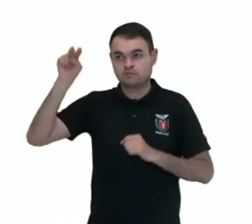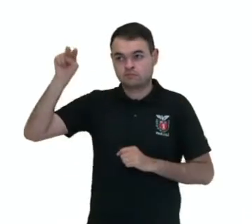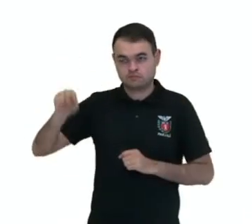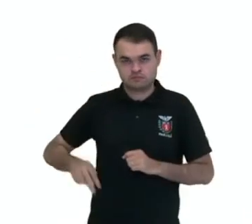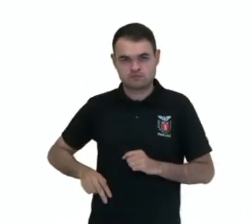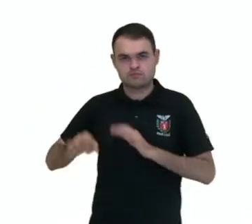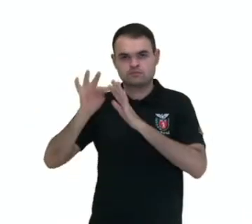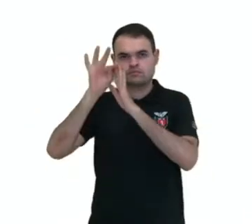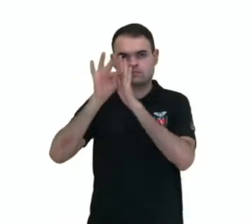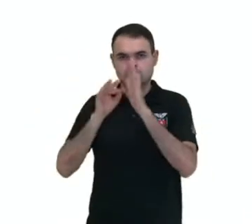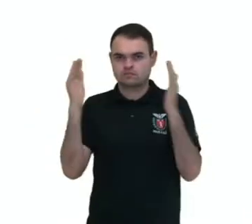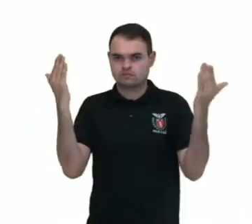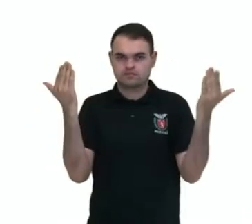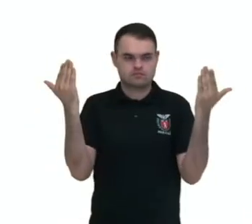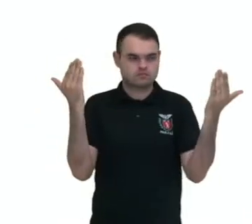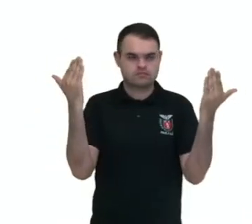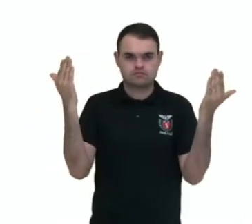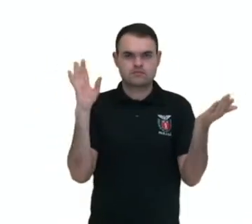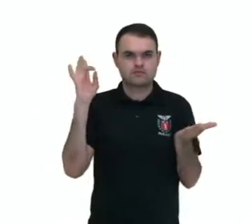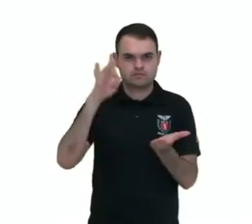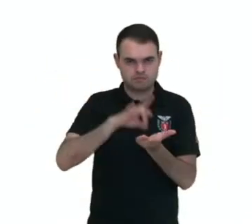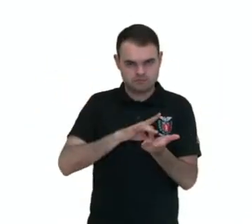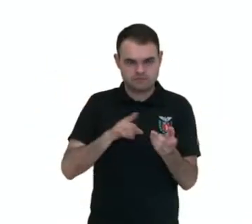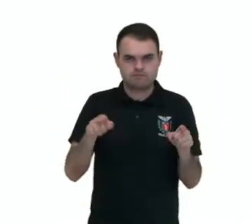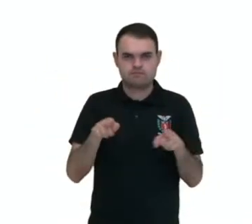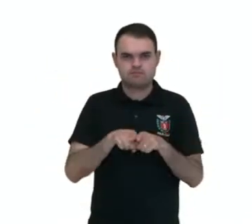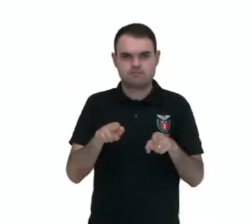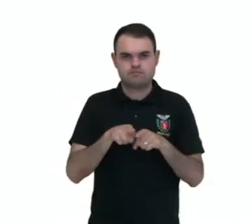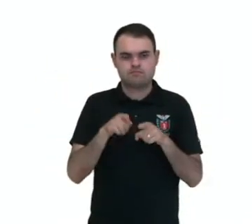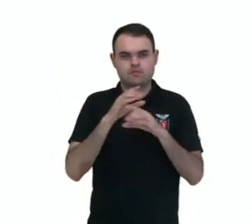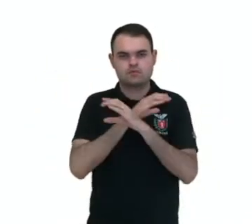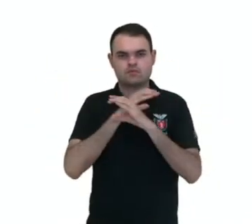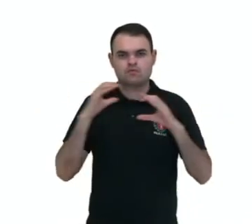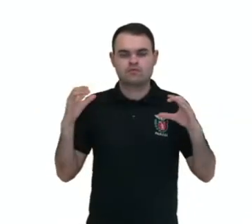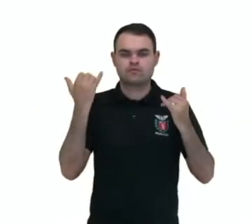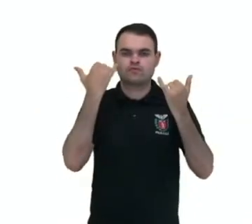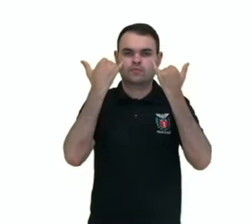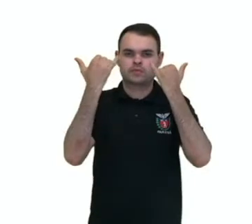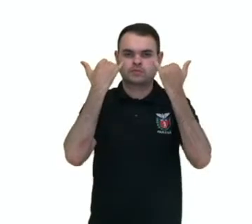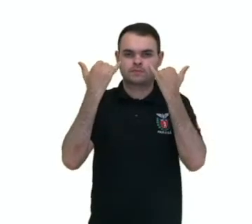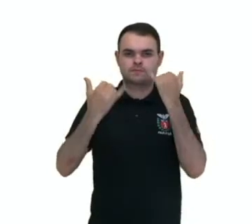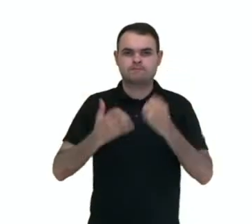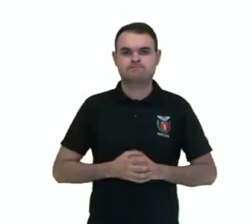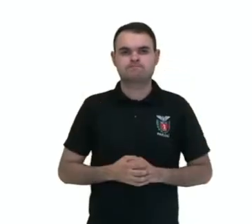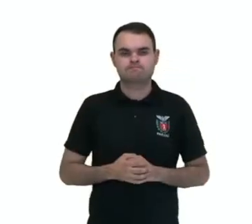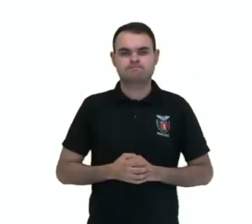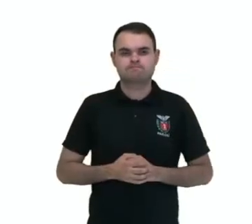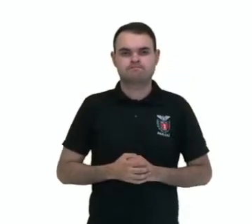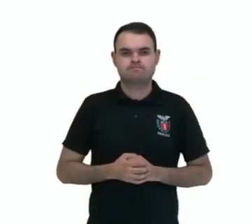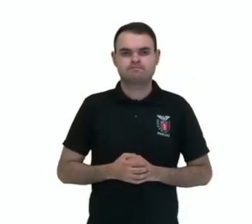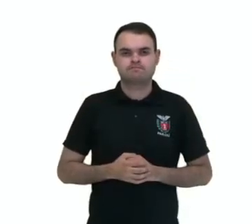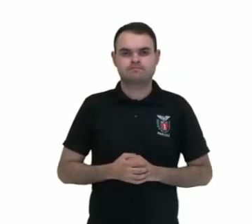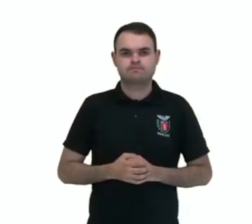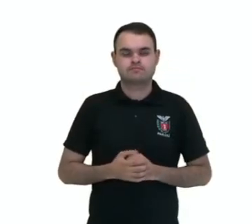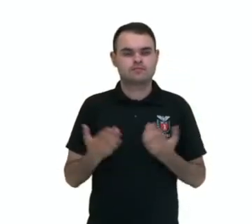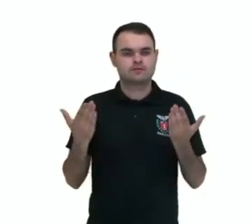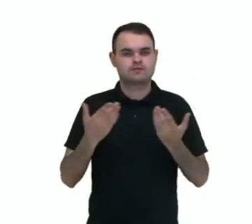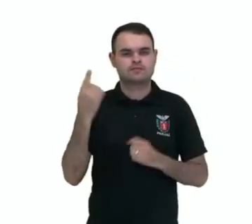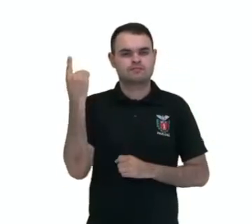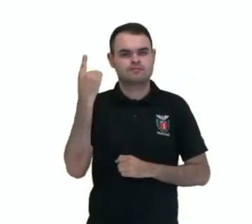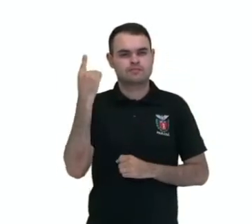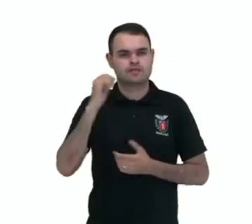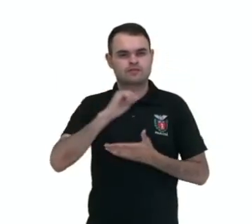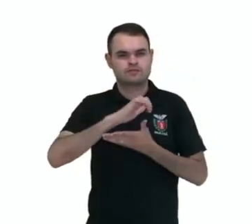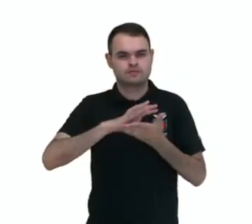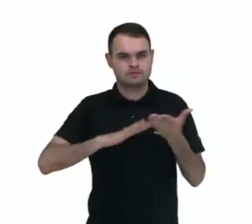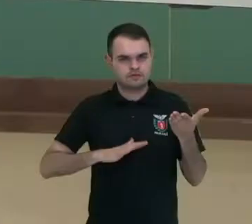íntegra para verificar ali a veracidade e a confiabilidade dessas informações. E vamos para a nossa primeira